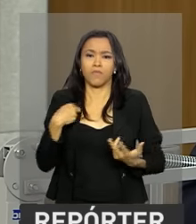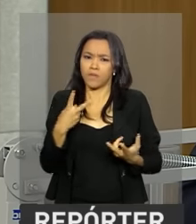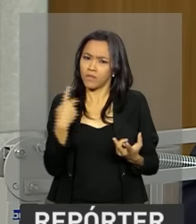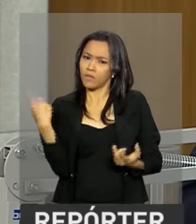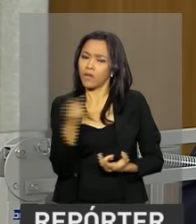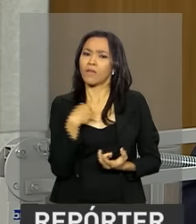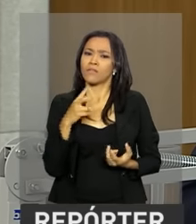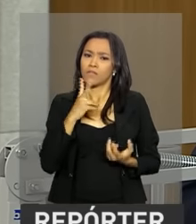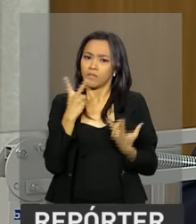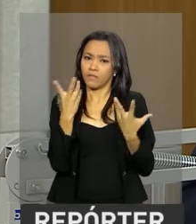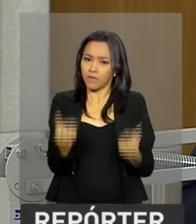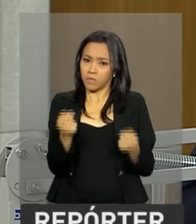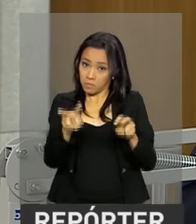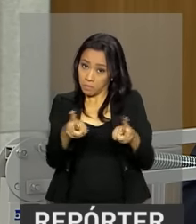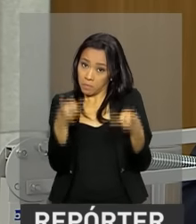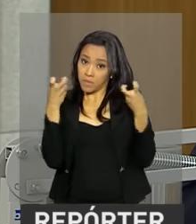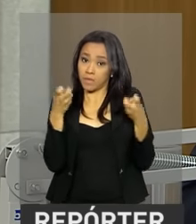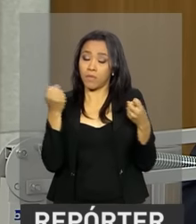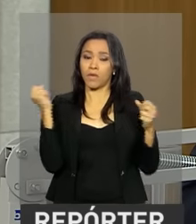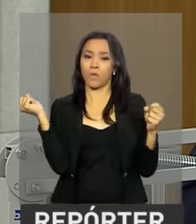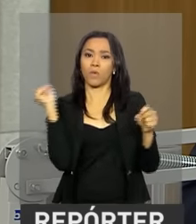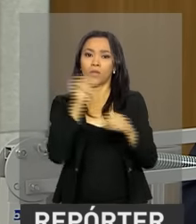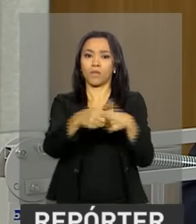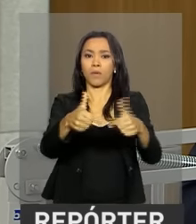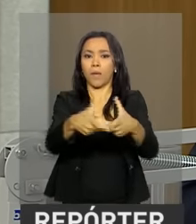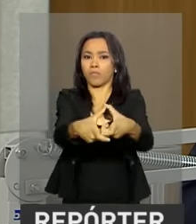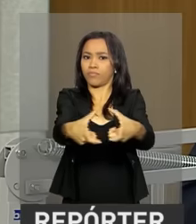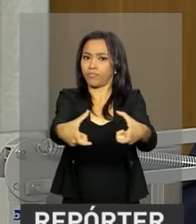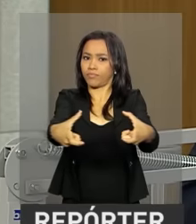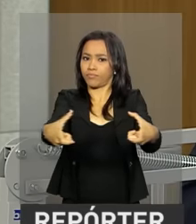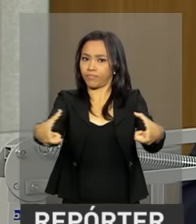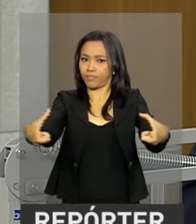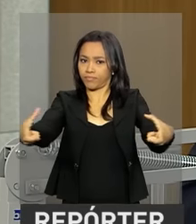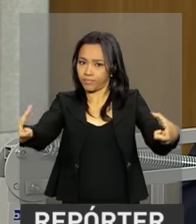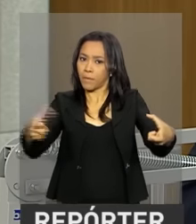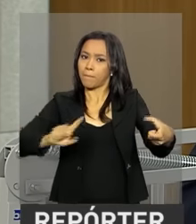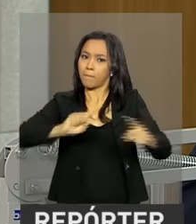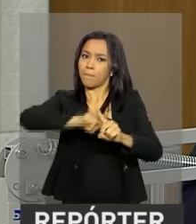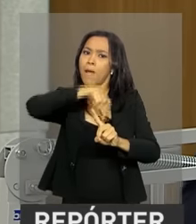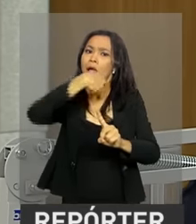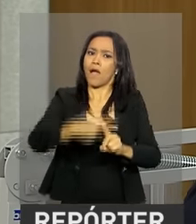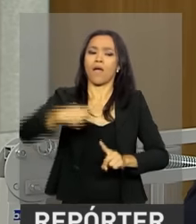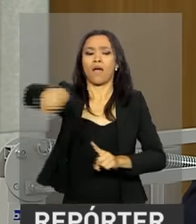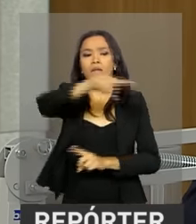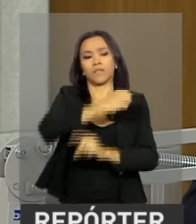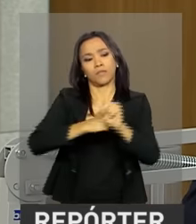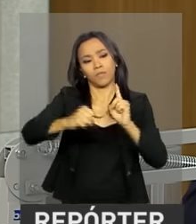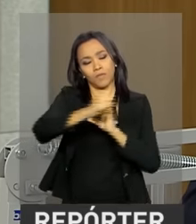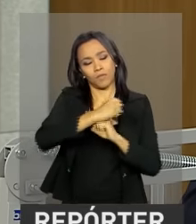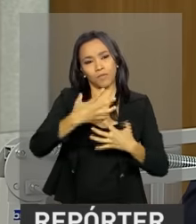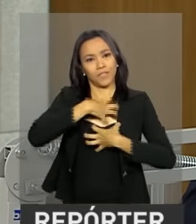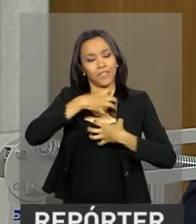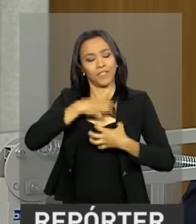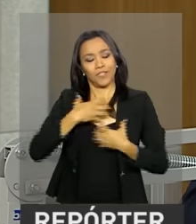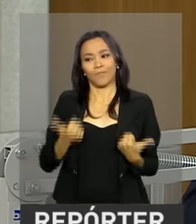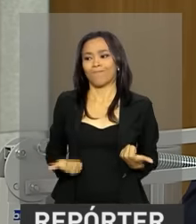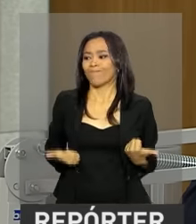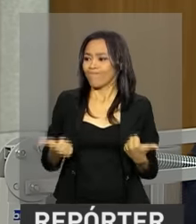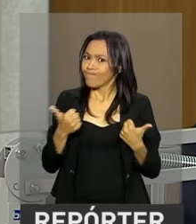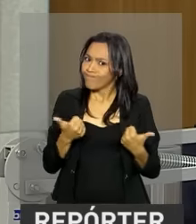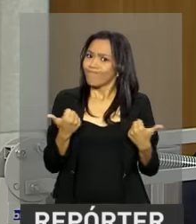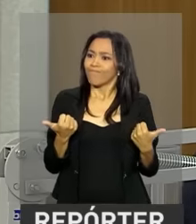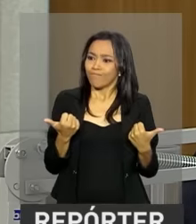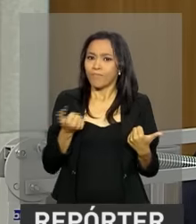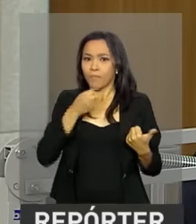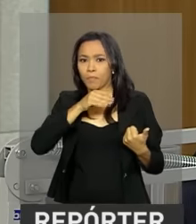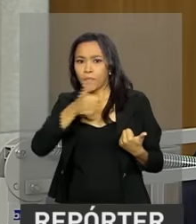crescimento do emprego e isto vai ser num escala crescente e cada vez mais a população vai sentir os efeitos disso